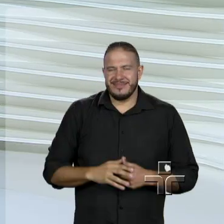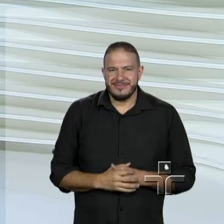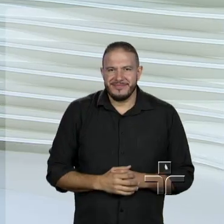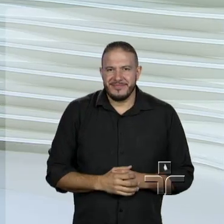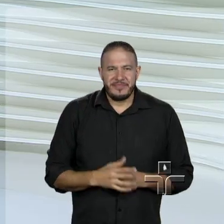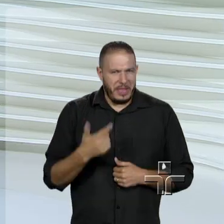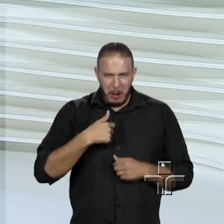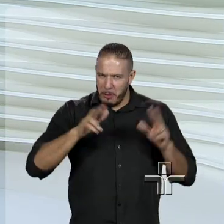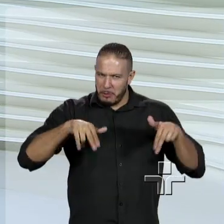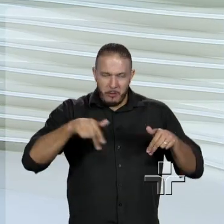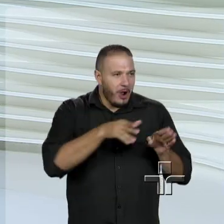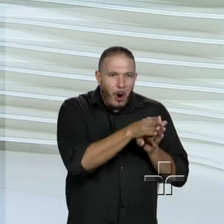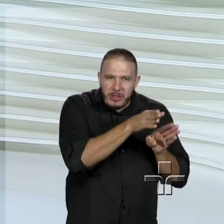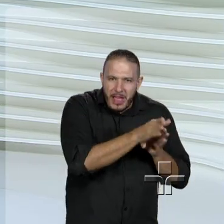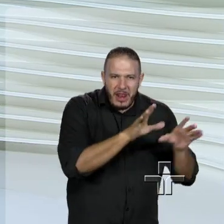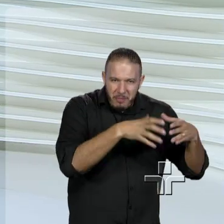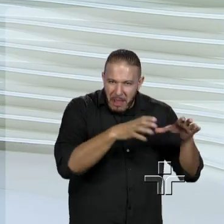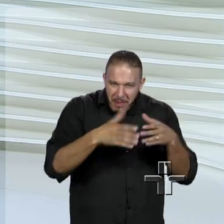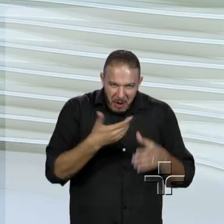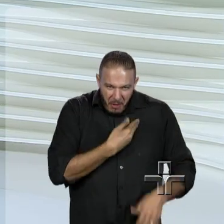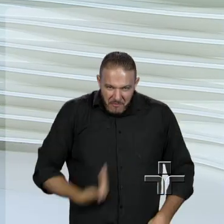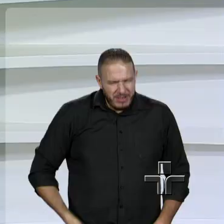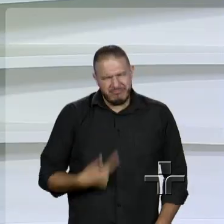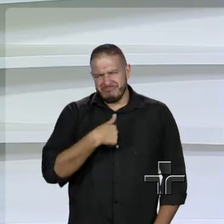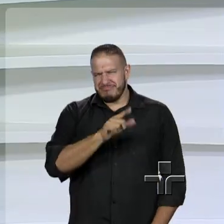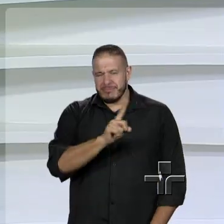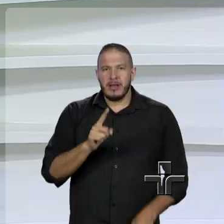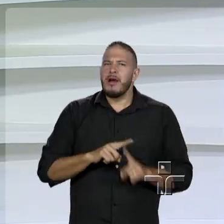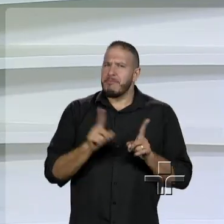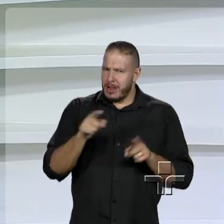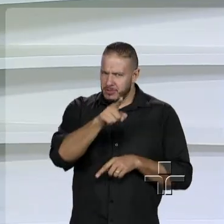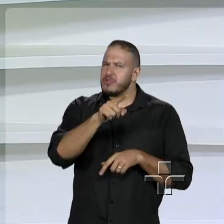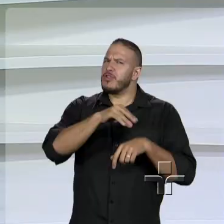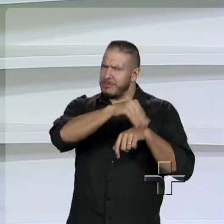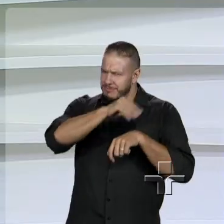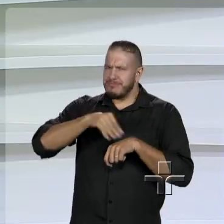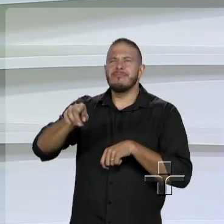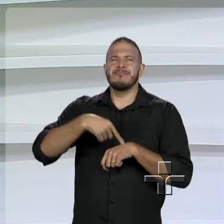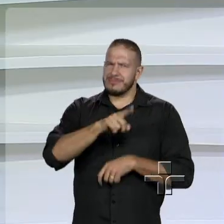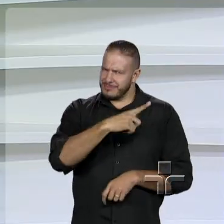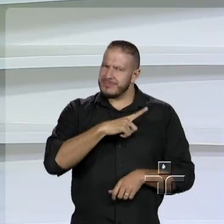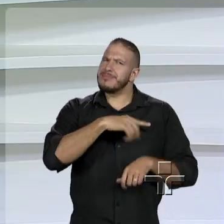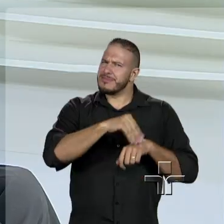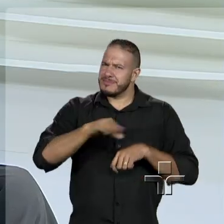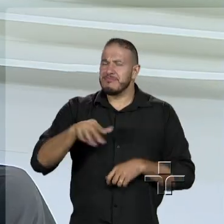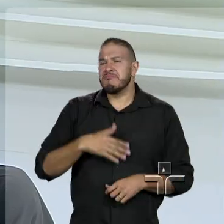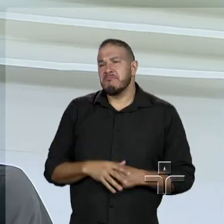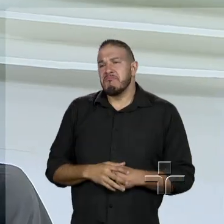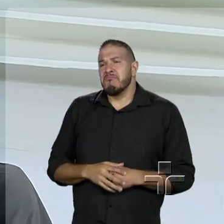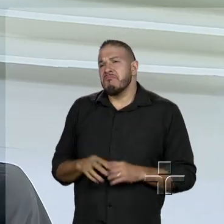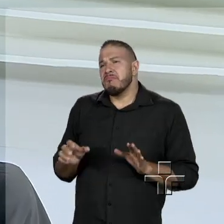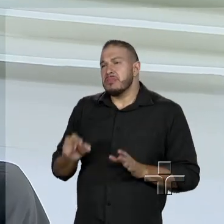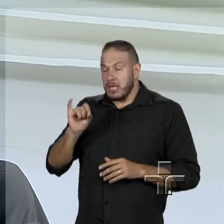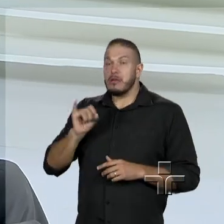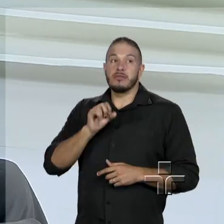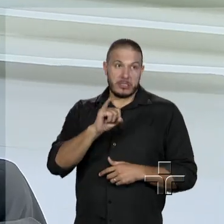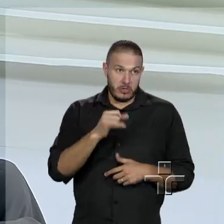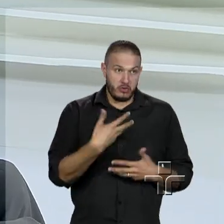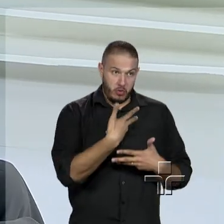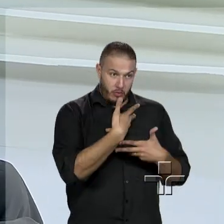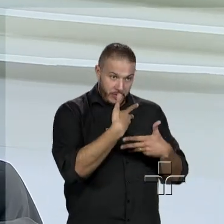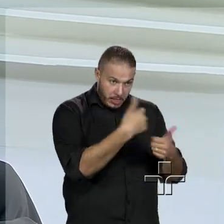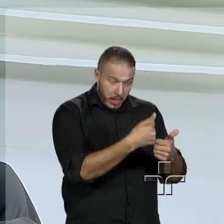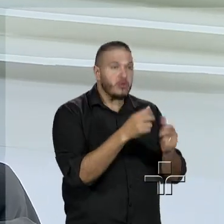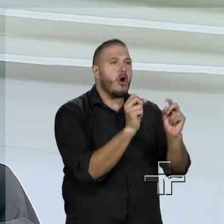Eu nunca dei conselho para ninguém. Mas o senhor é interlocutor de diversos governos. Sim, mas quando sou convidado, eu converso.